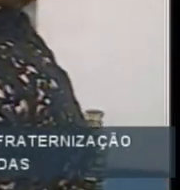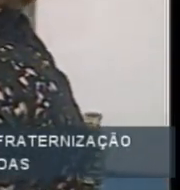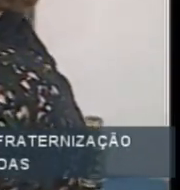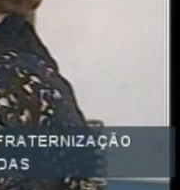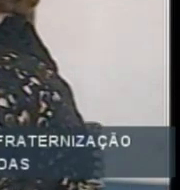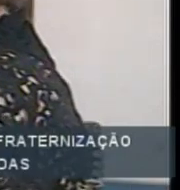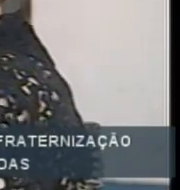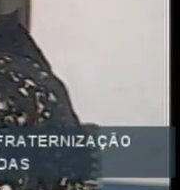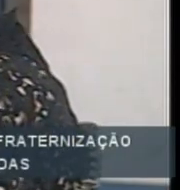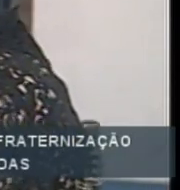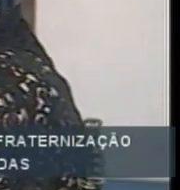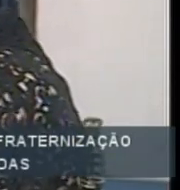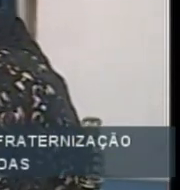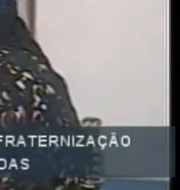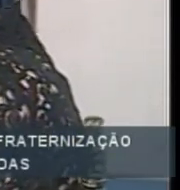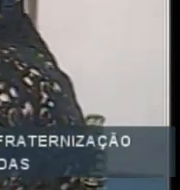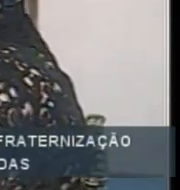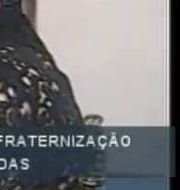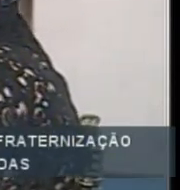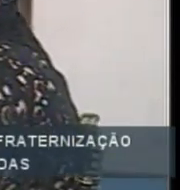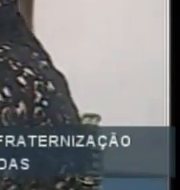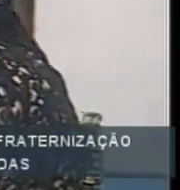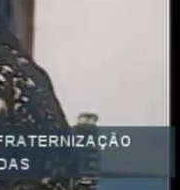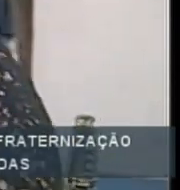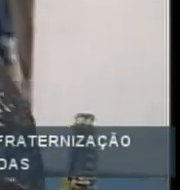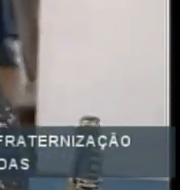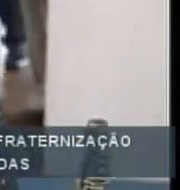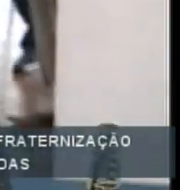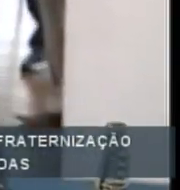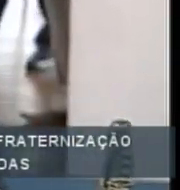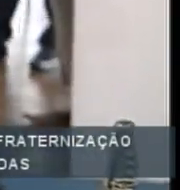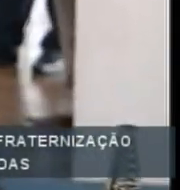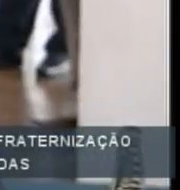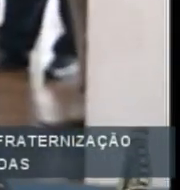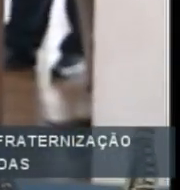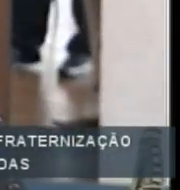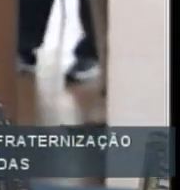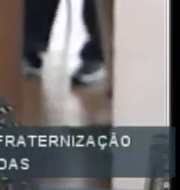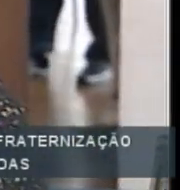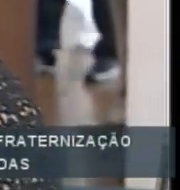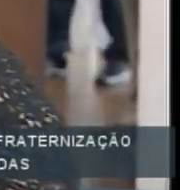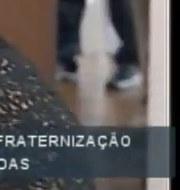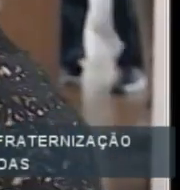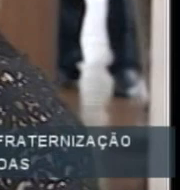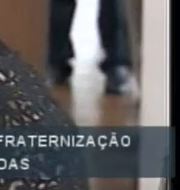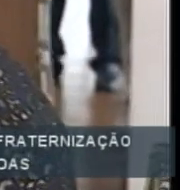a saudação à presidenta da República em nome das Forças Armadas.